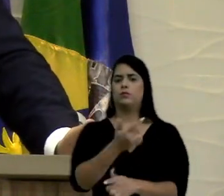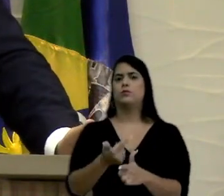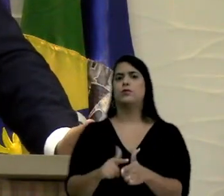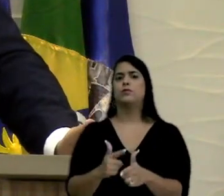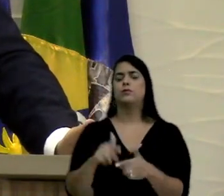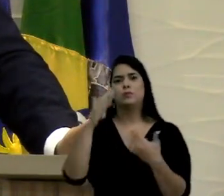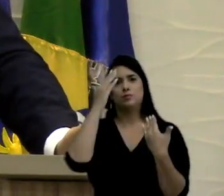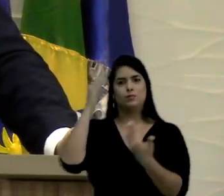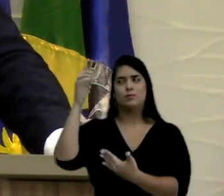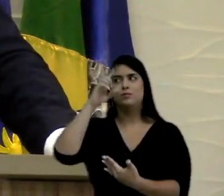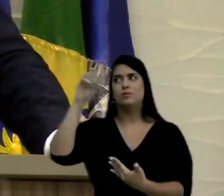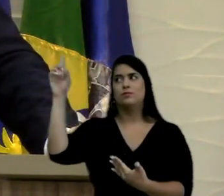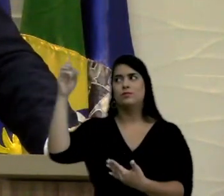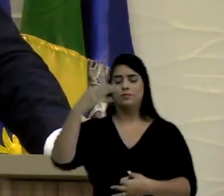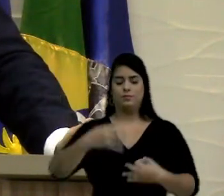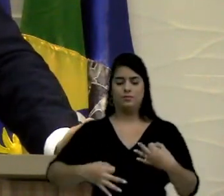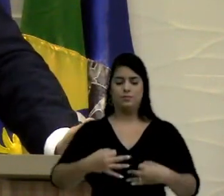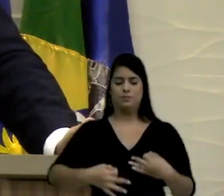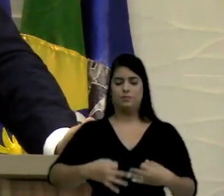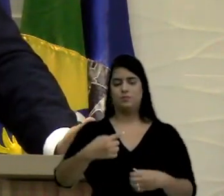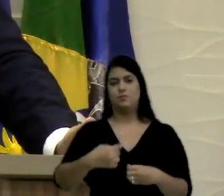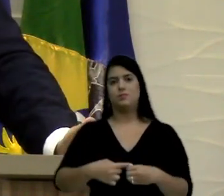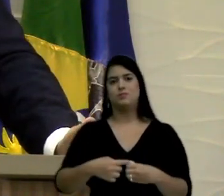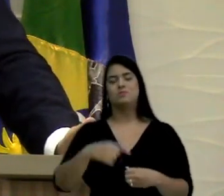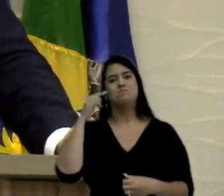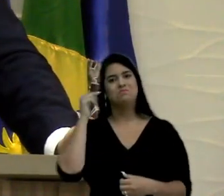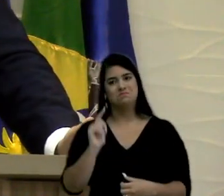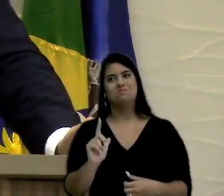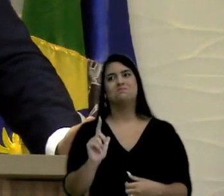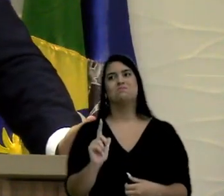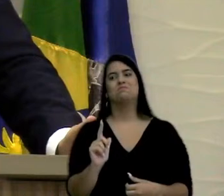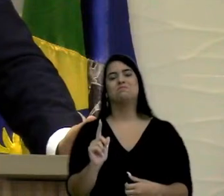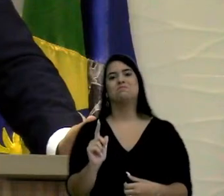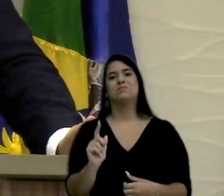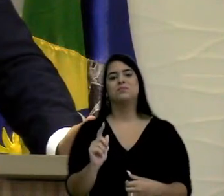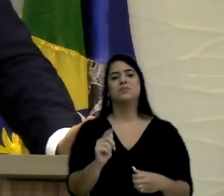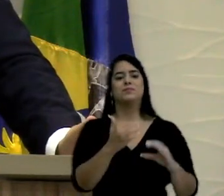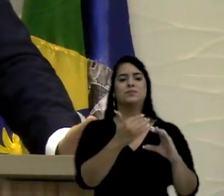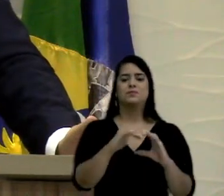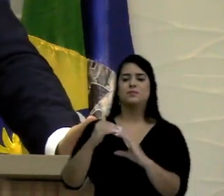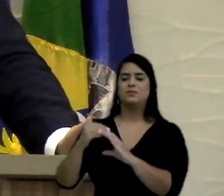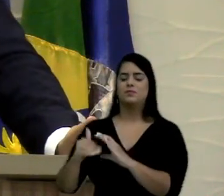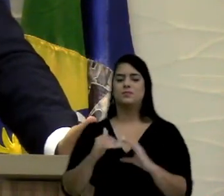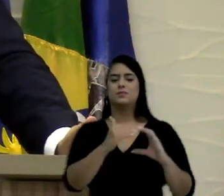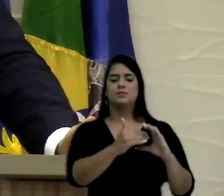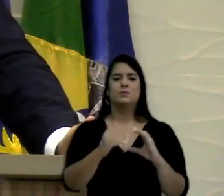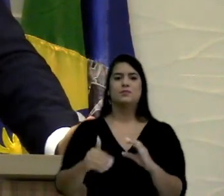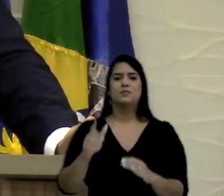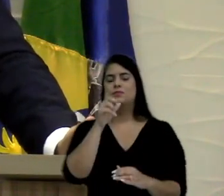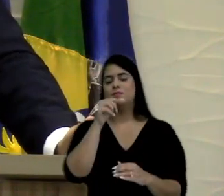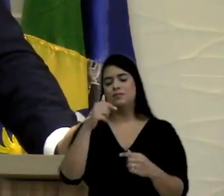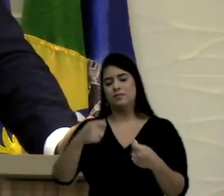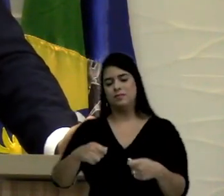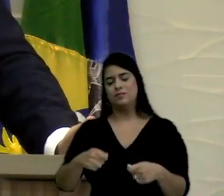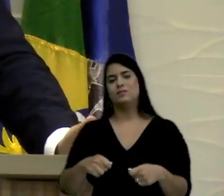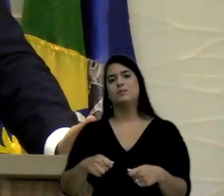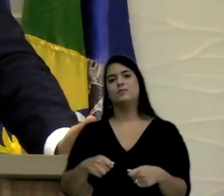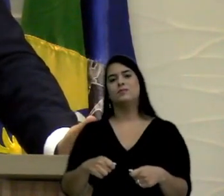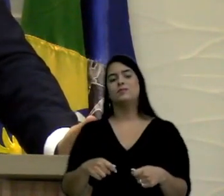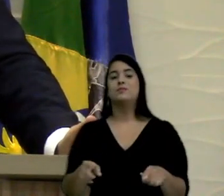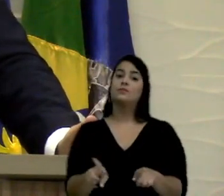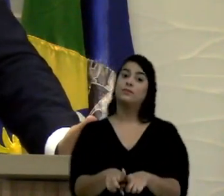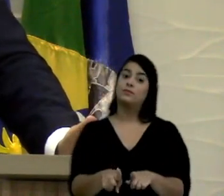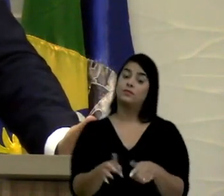a Deus o promotor do nosso município está conseguindo encaminhar as demandas de água e está também agora na fase